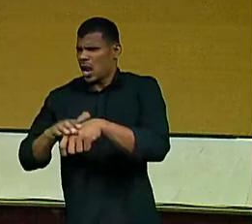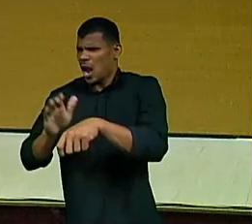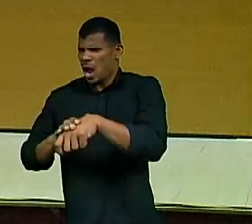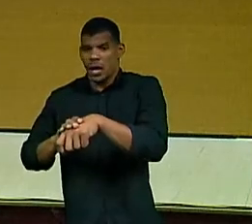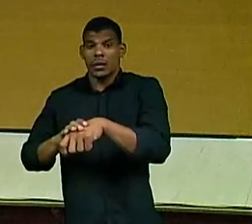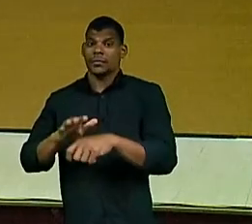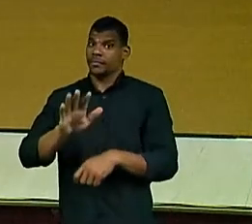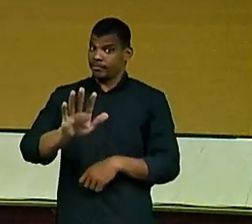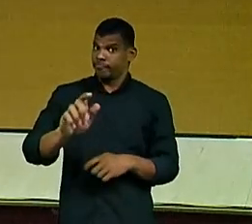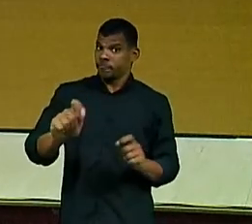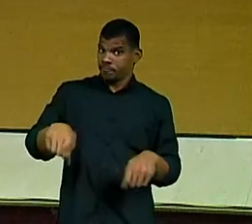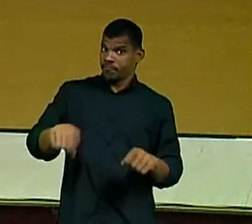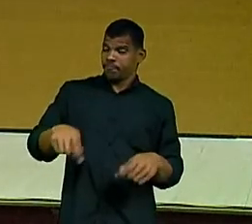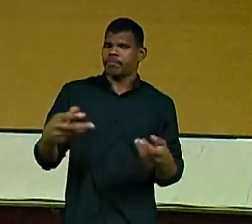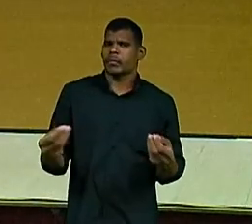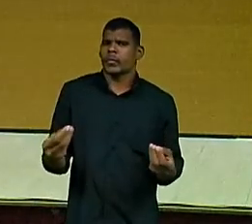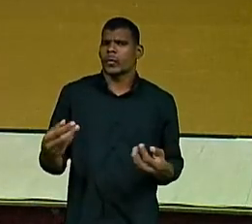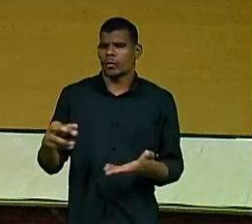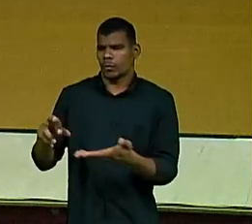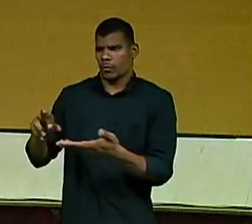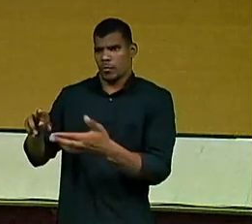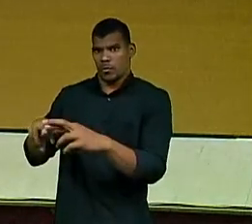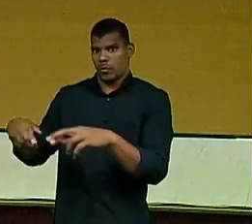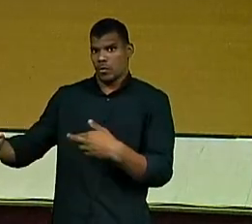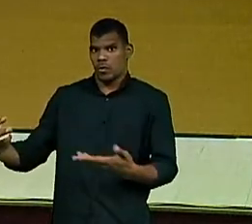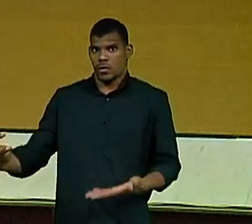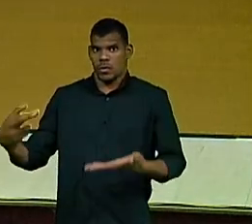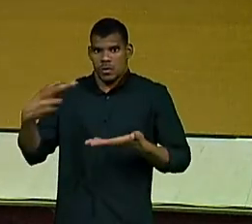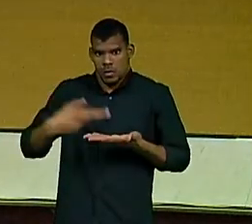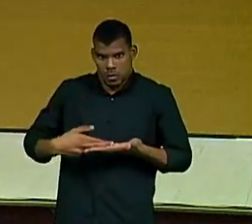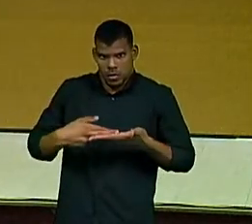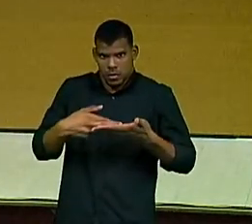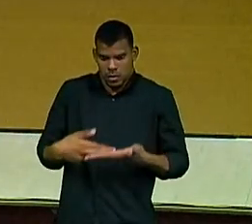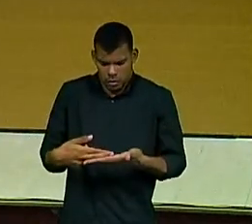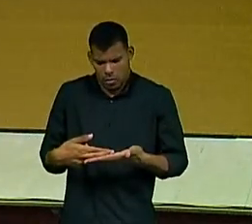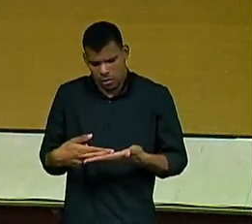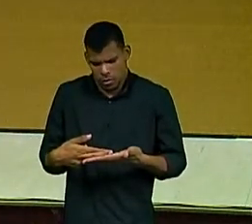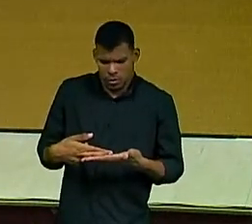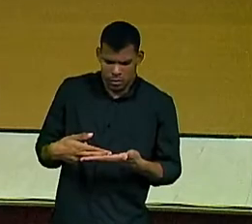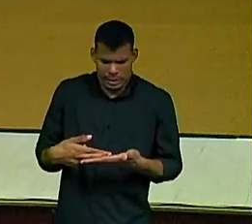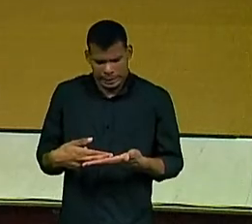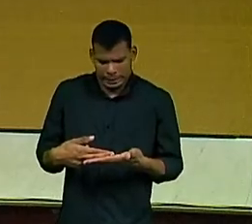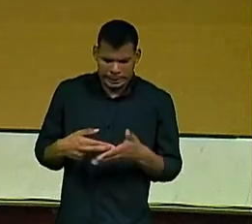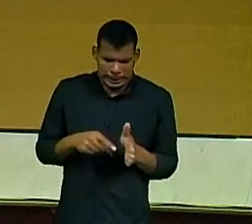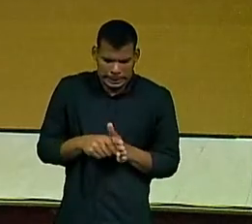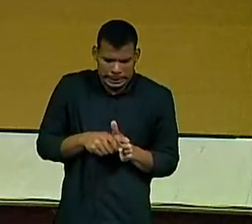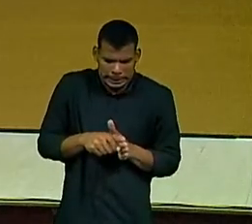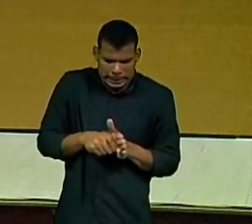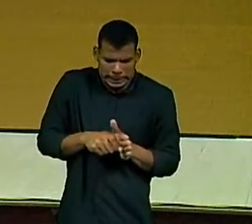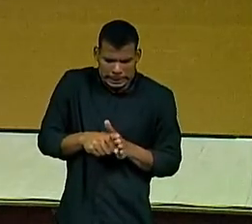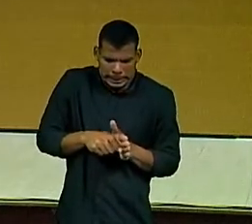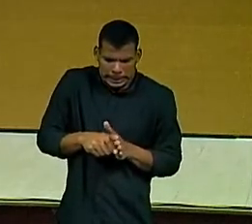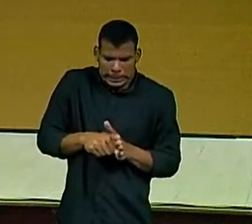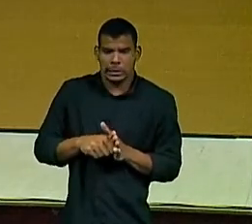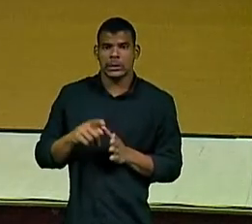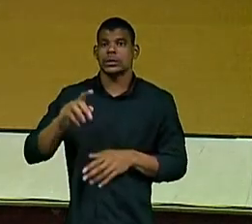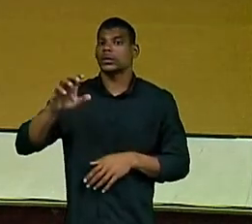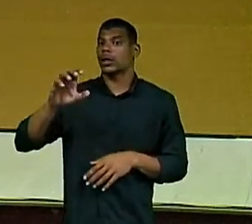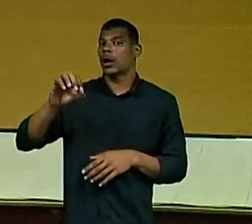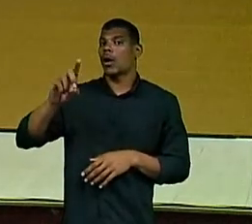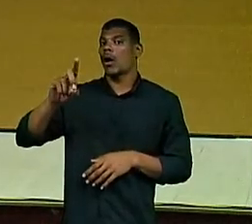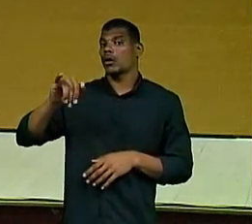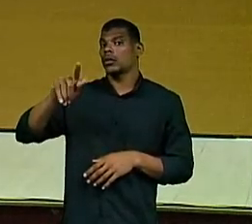o código genético é o quê já falei o código é o quê Universal aí